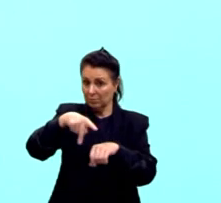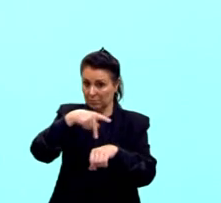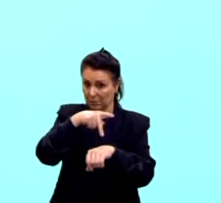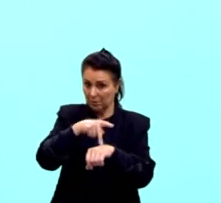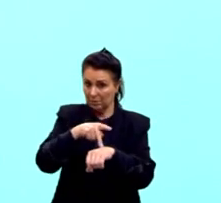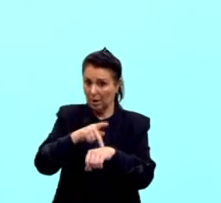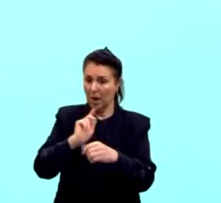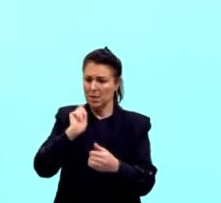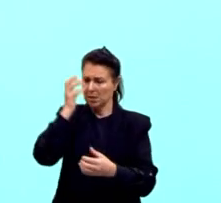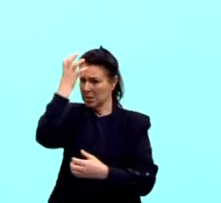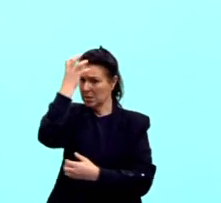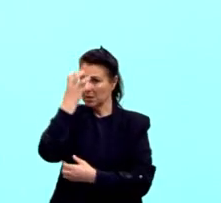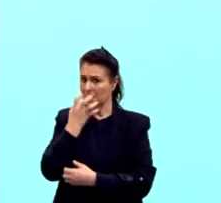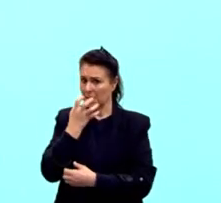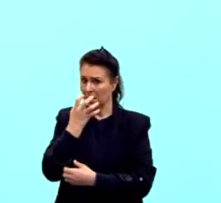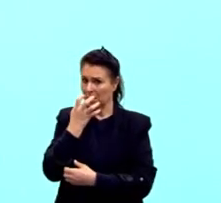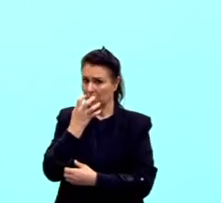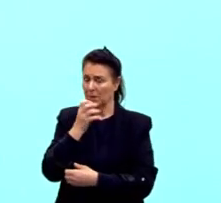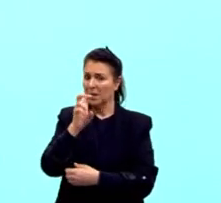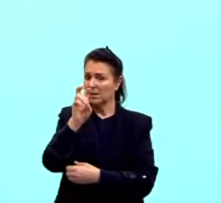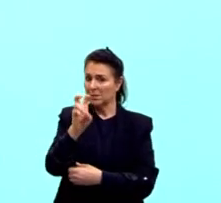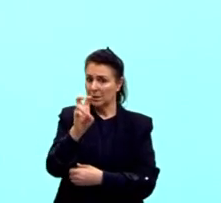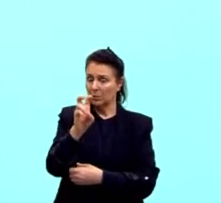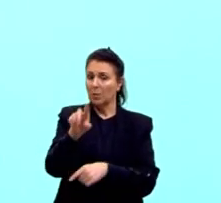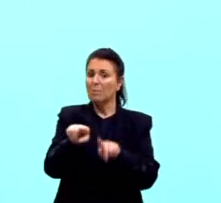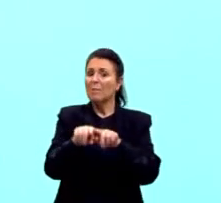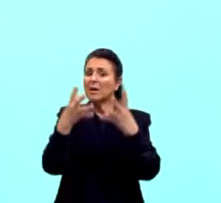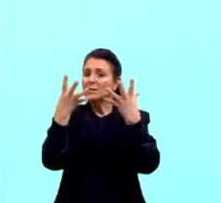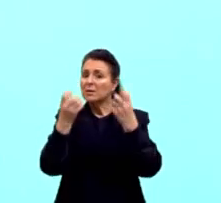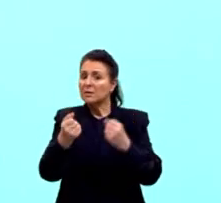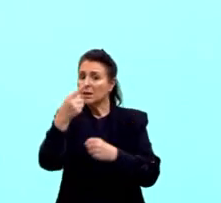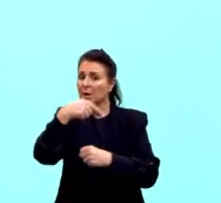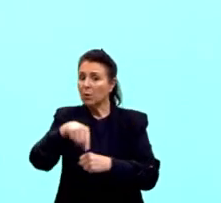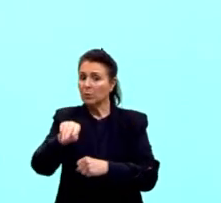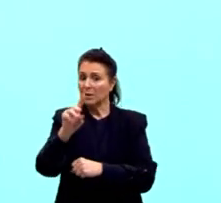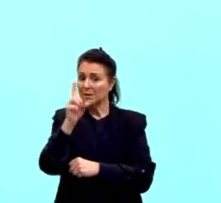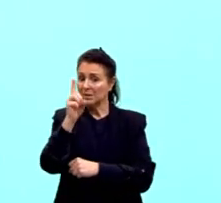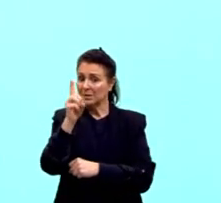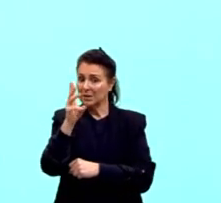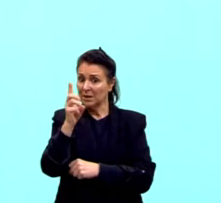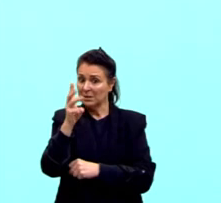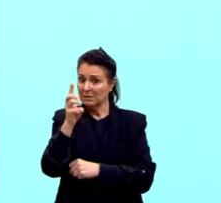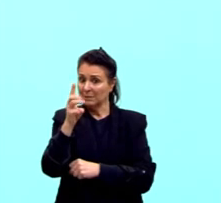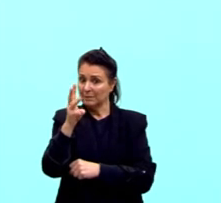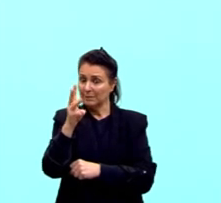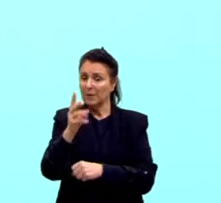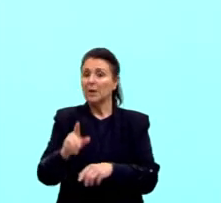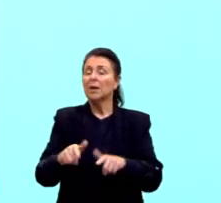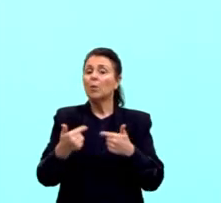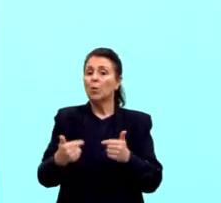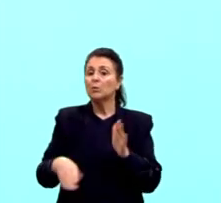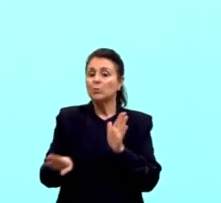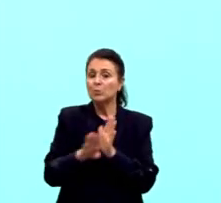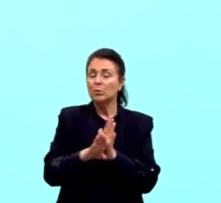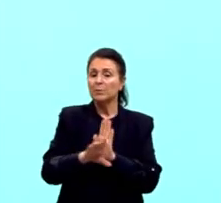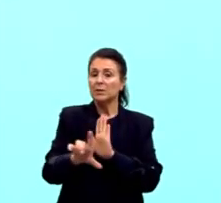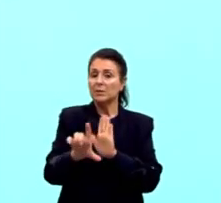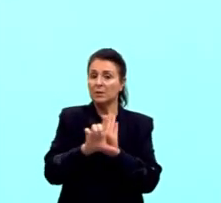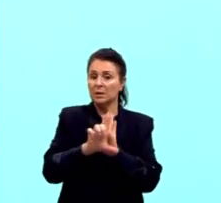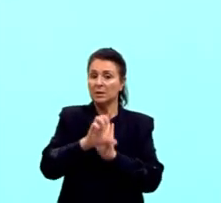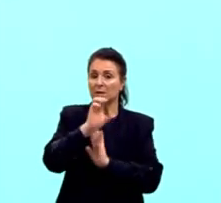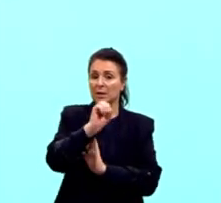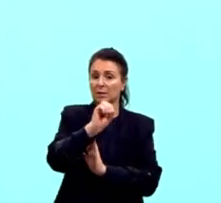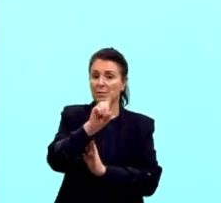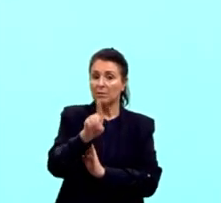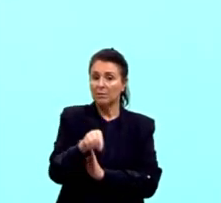a 5 e é mais tolerante que outras trezes 13 onde o limite legal varia